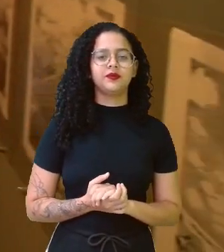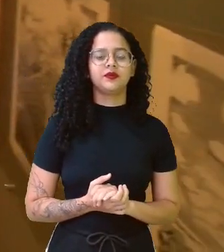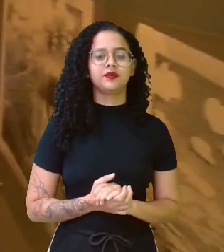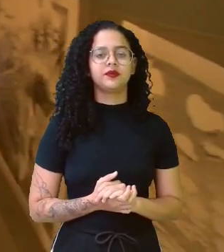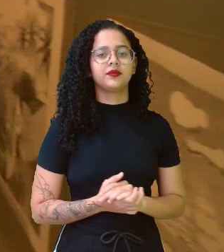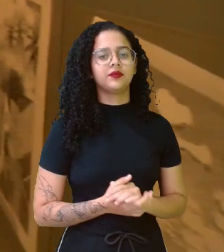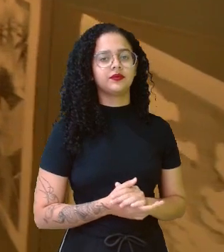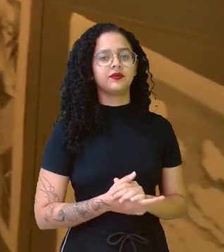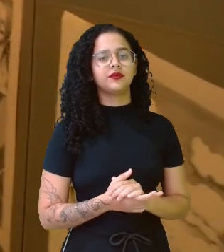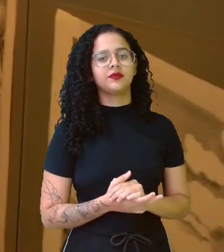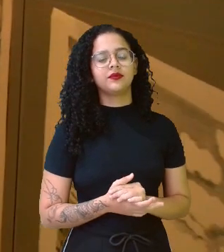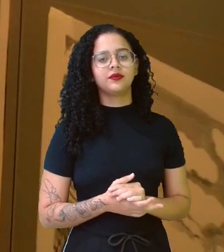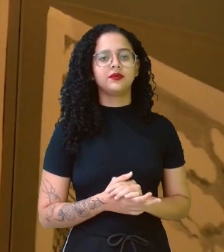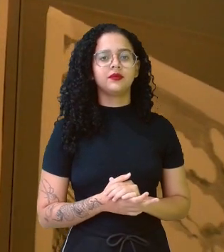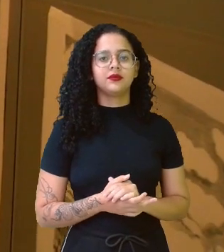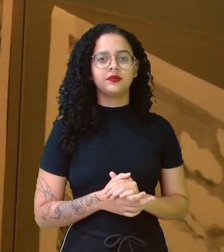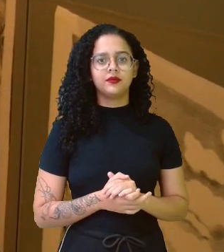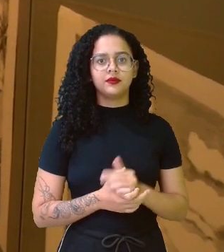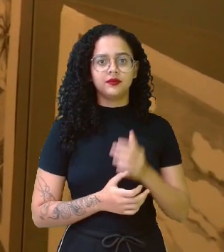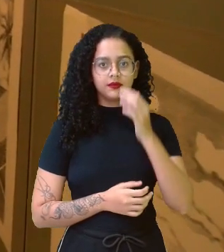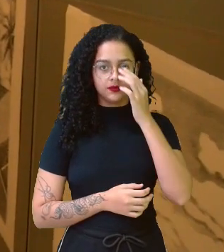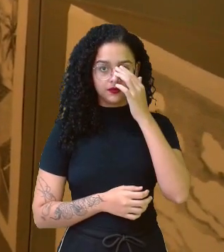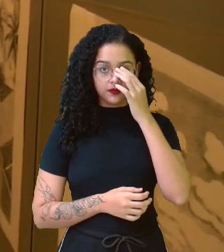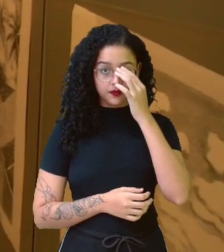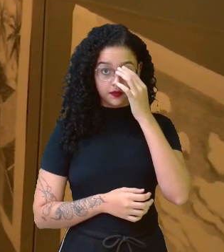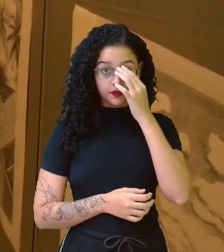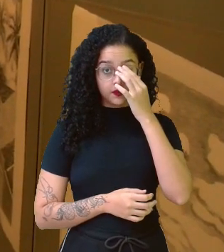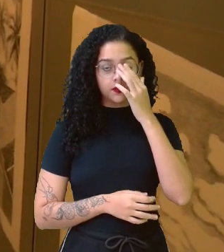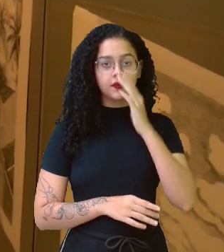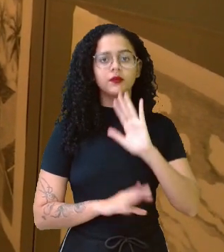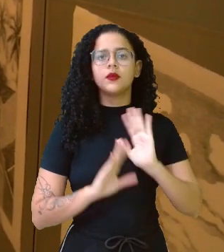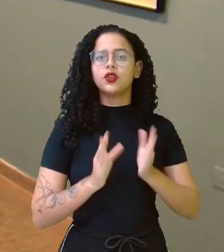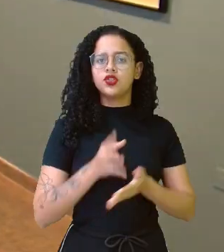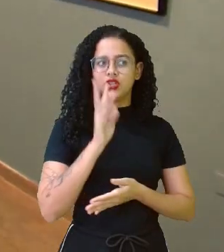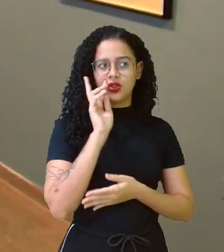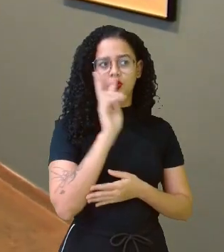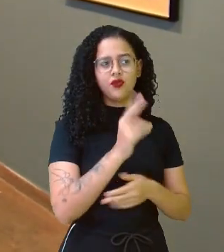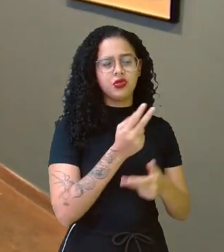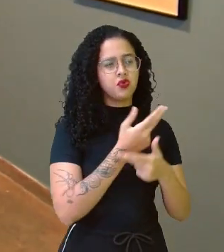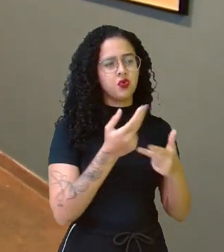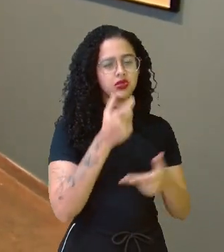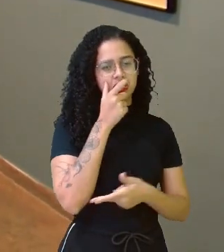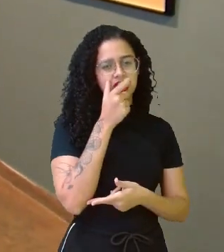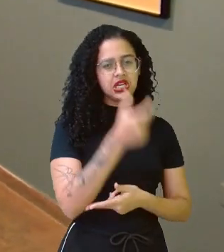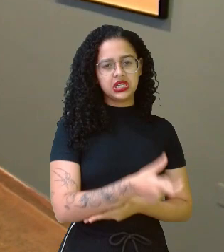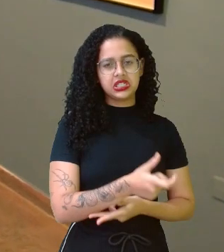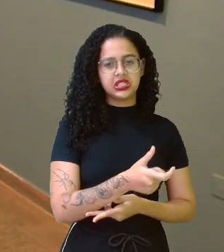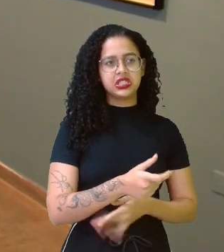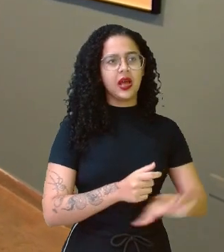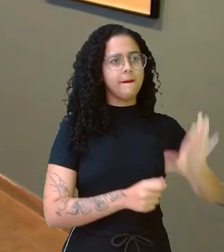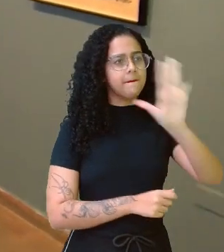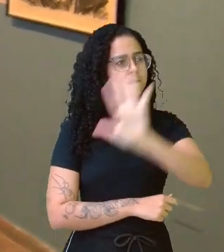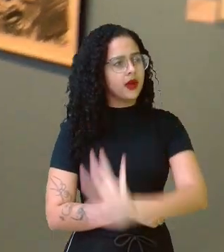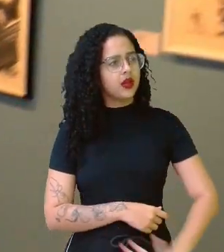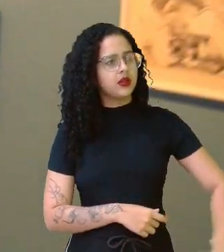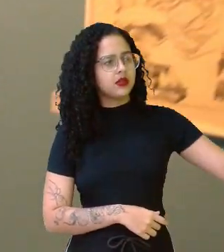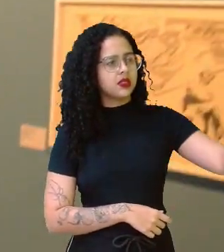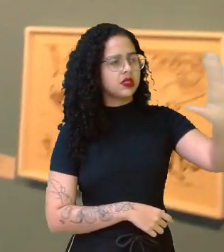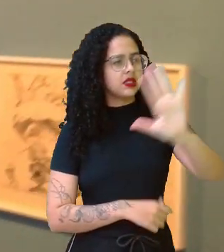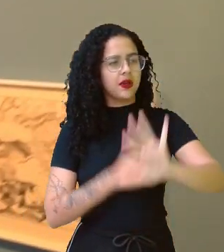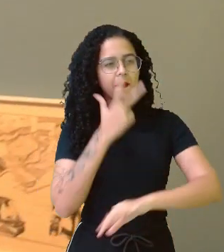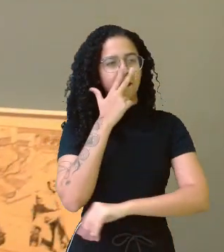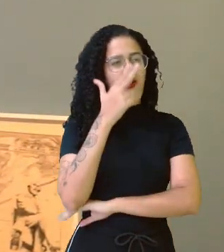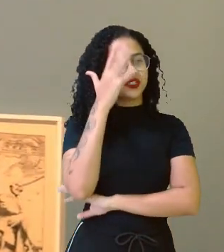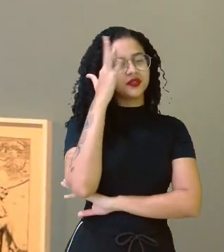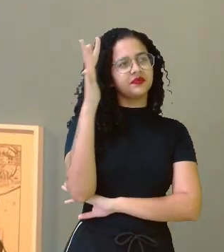Da exposição. E aí eu já estou vendo umas coisas bem interessantes, né? Sim. A paisagem como